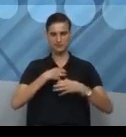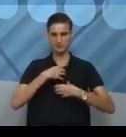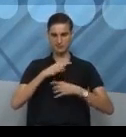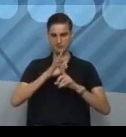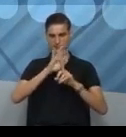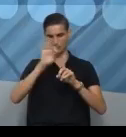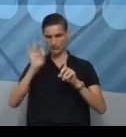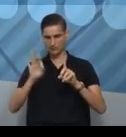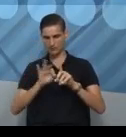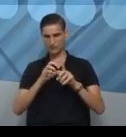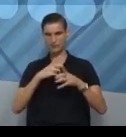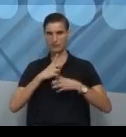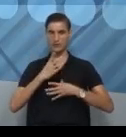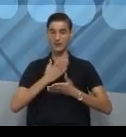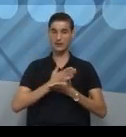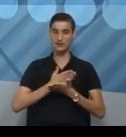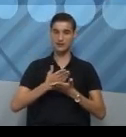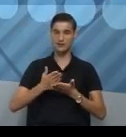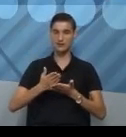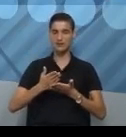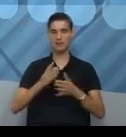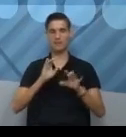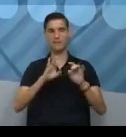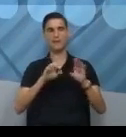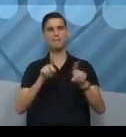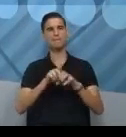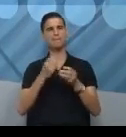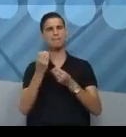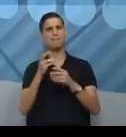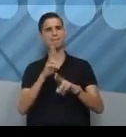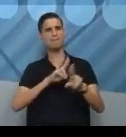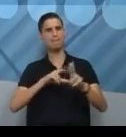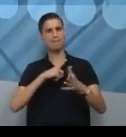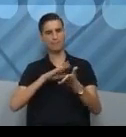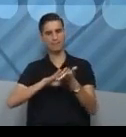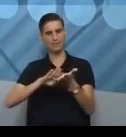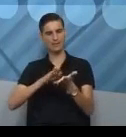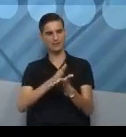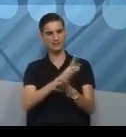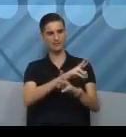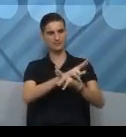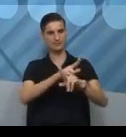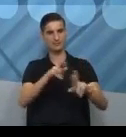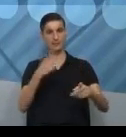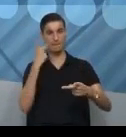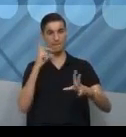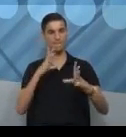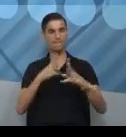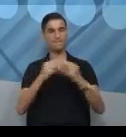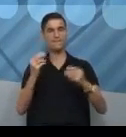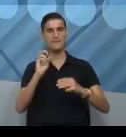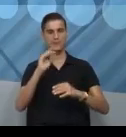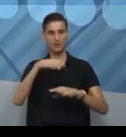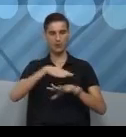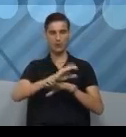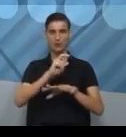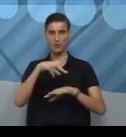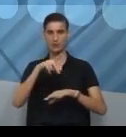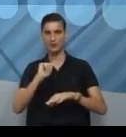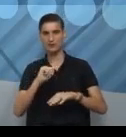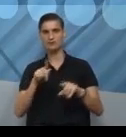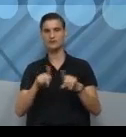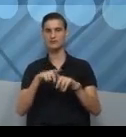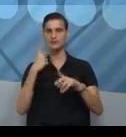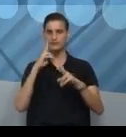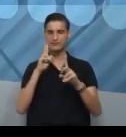de contorno, as suas condições iniciais, depois como utilizar o método de separação de variáveis para resolver uma equação da onda.